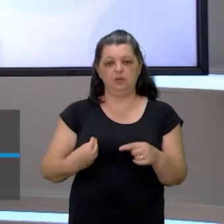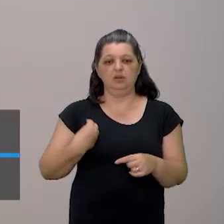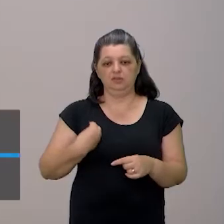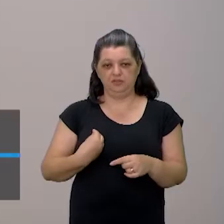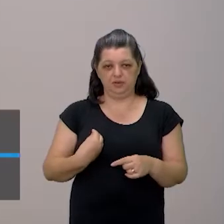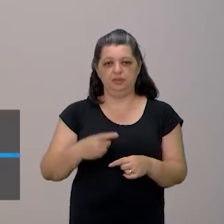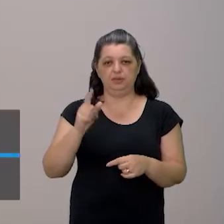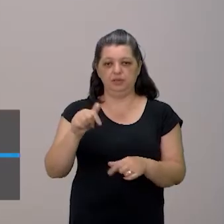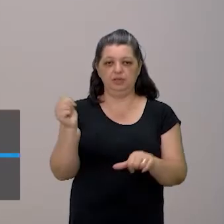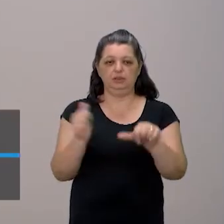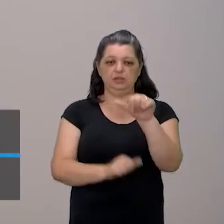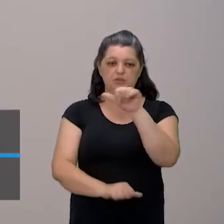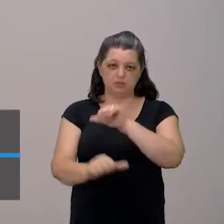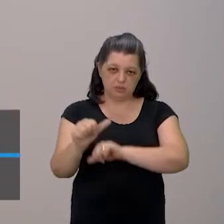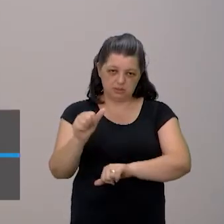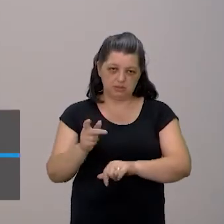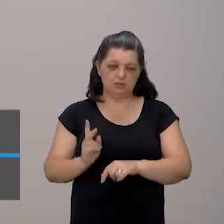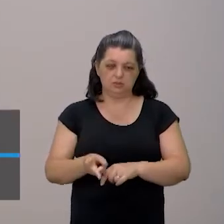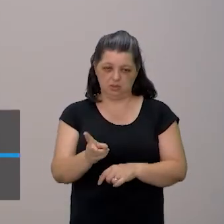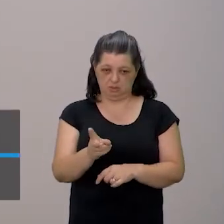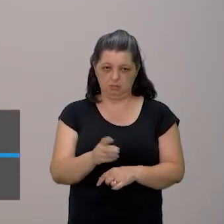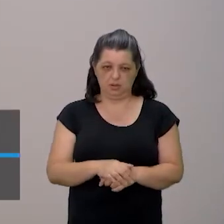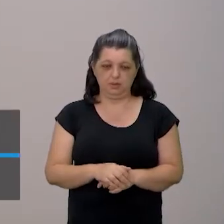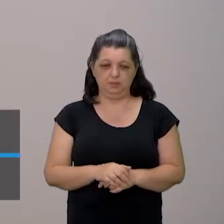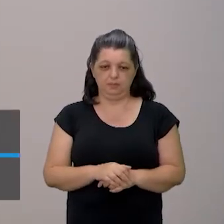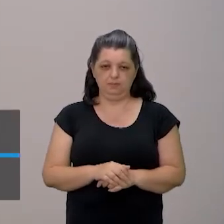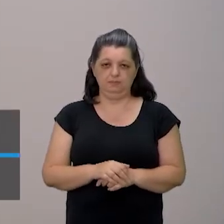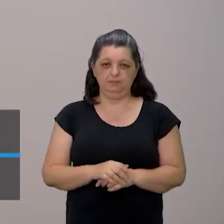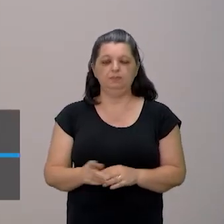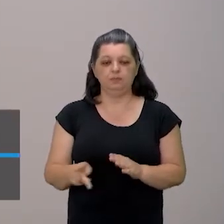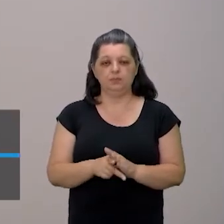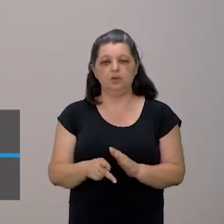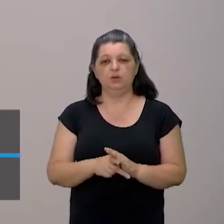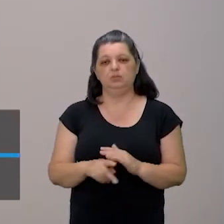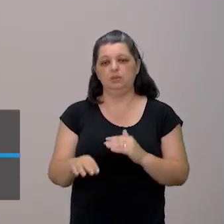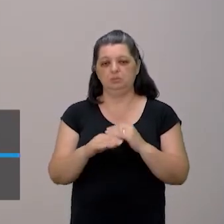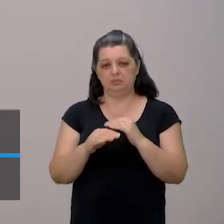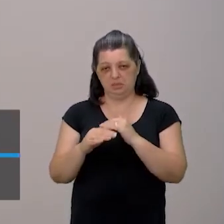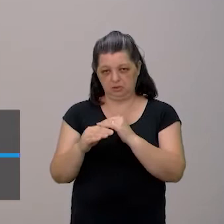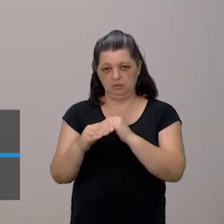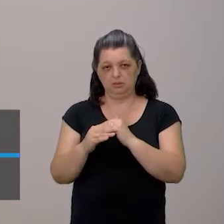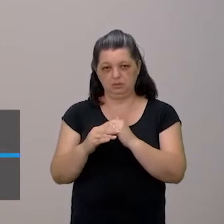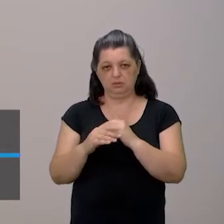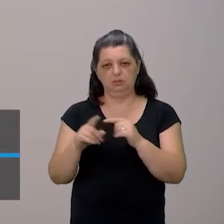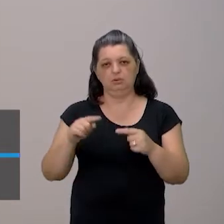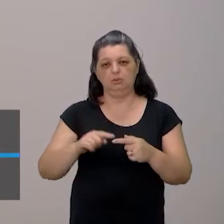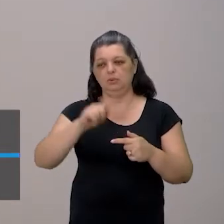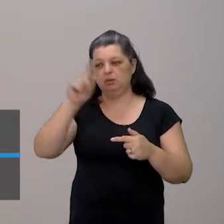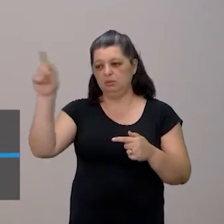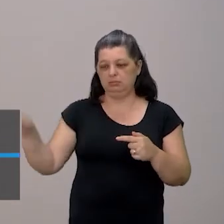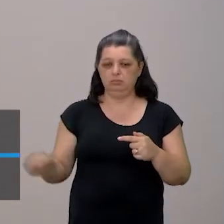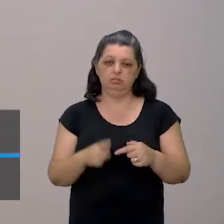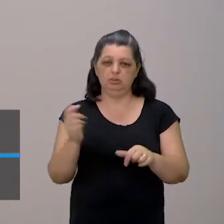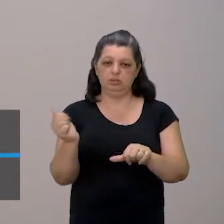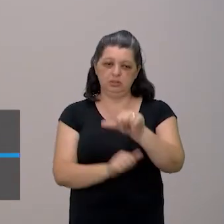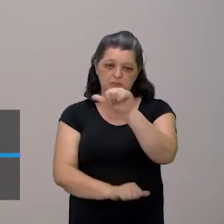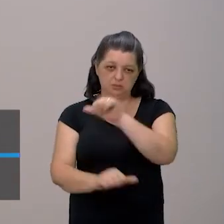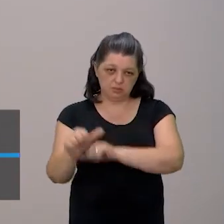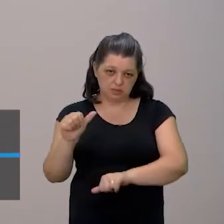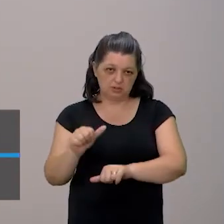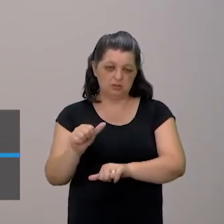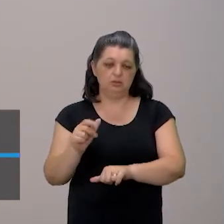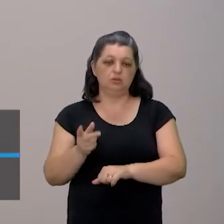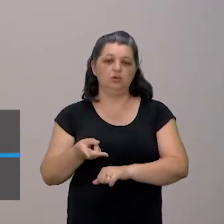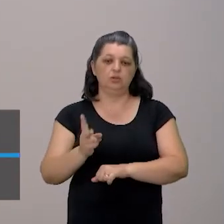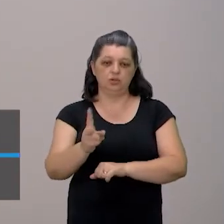essa transformação constante é bom ter esse padrão, né? Manter esse padrão de transformações para a gente continuar aí nessa